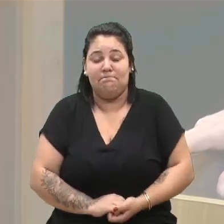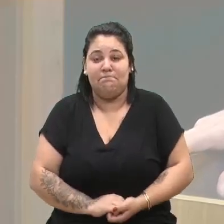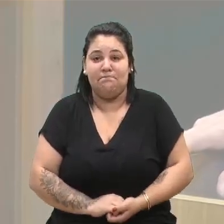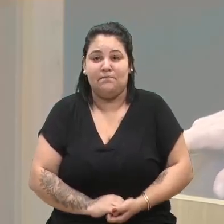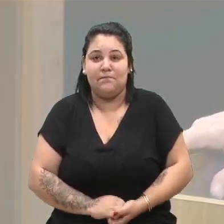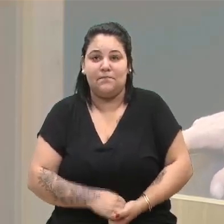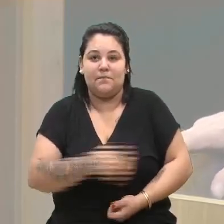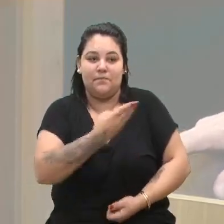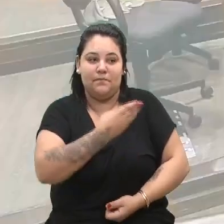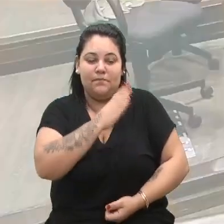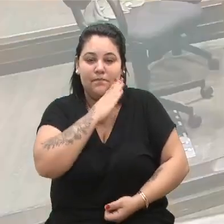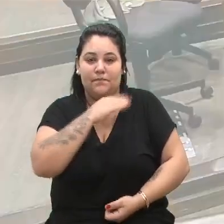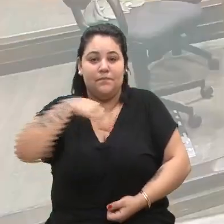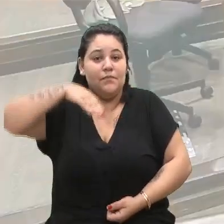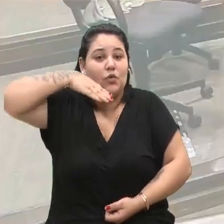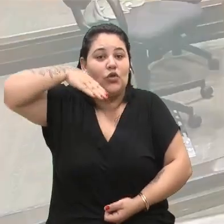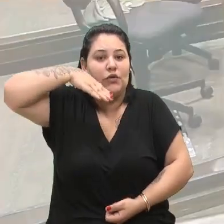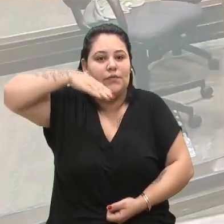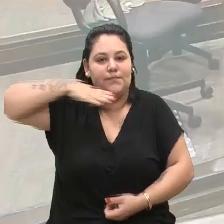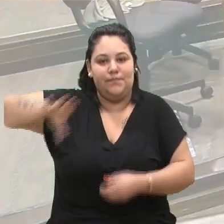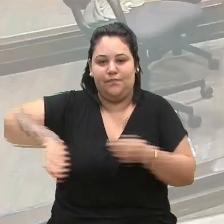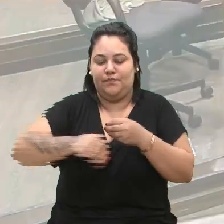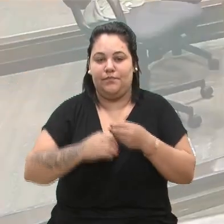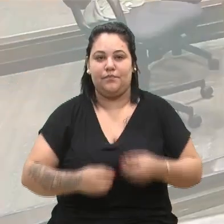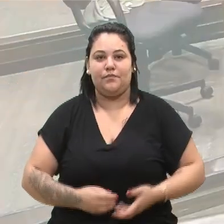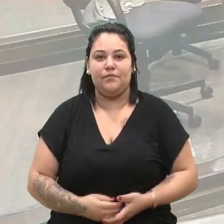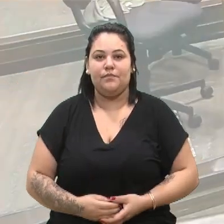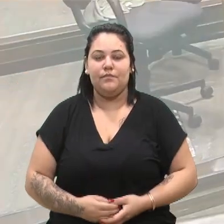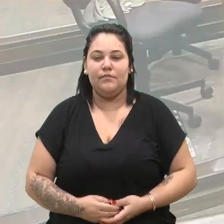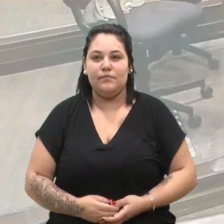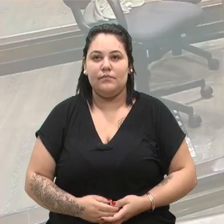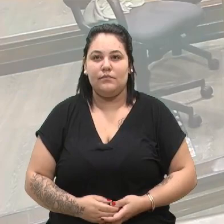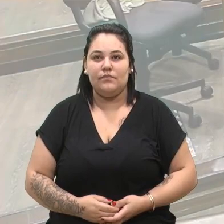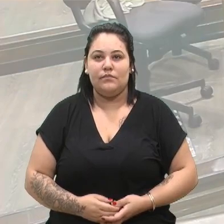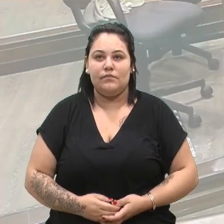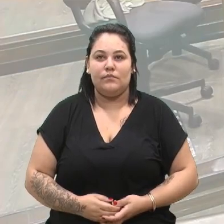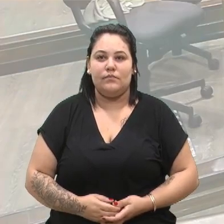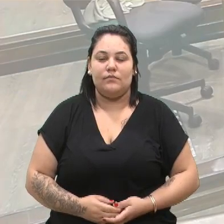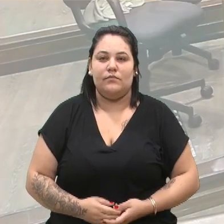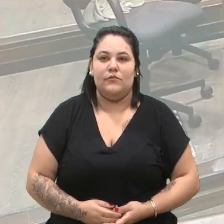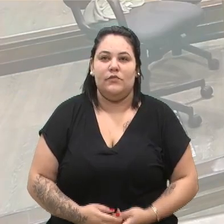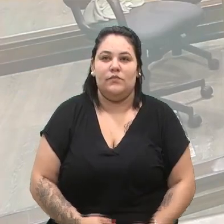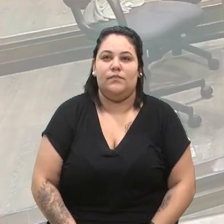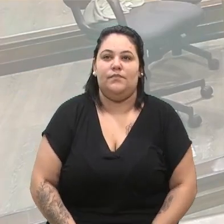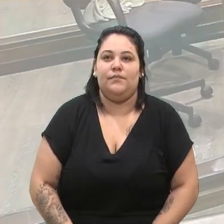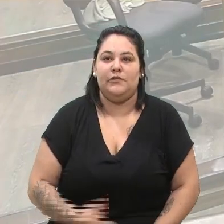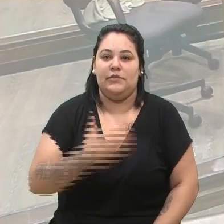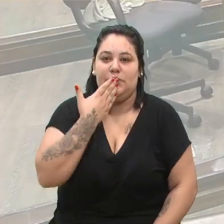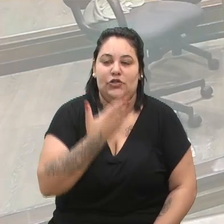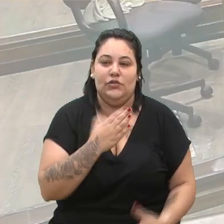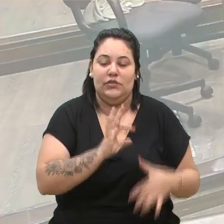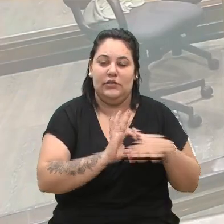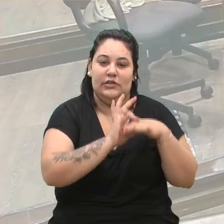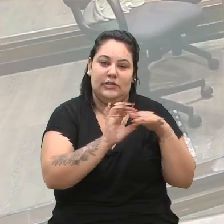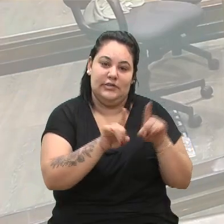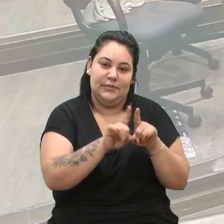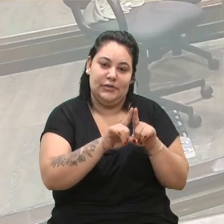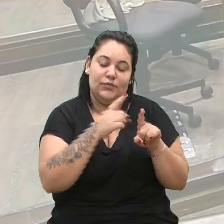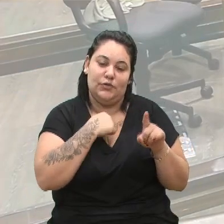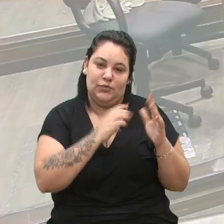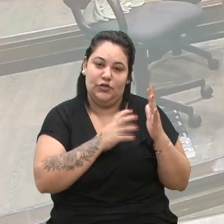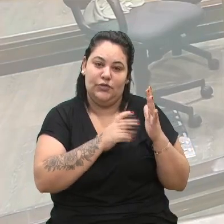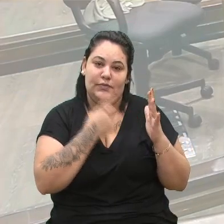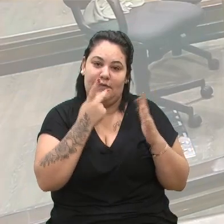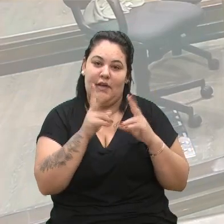vereador Bortola. Vereador Scalco, obrigado pela parte. Até ia pedir a declaração de líder do Progressistas para